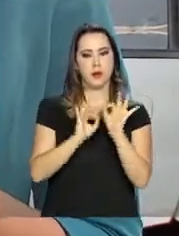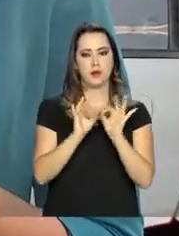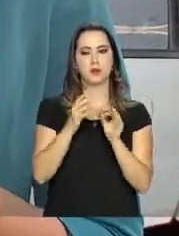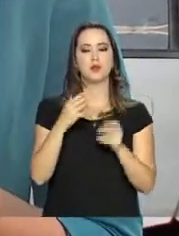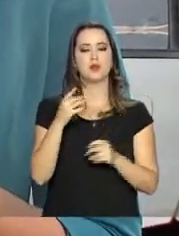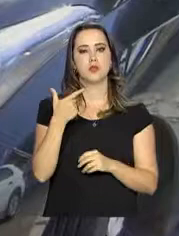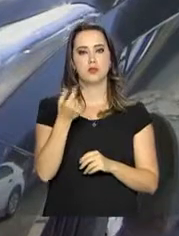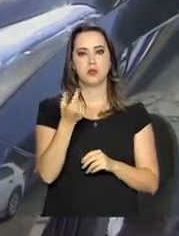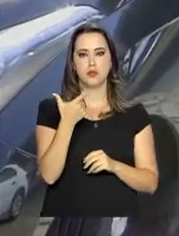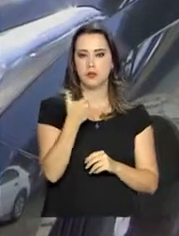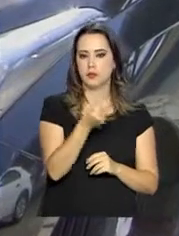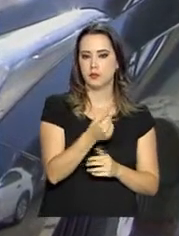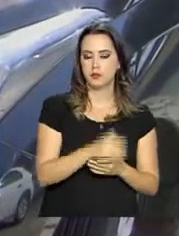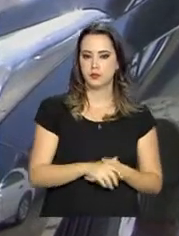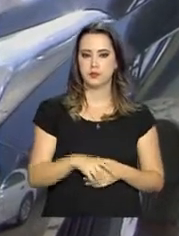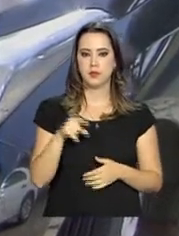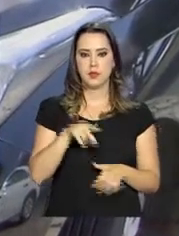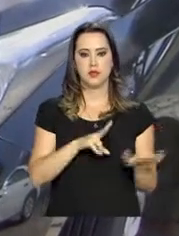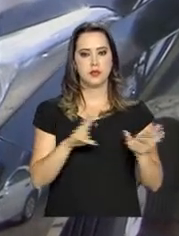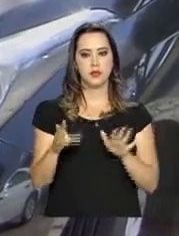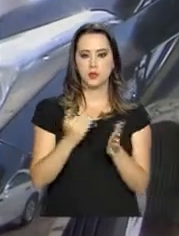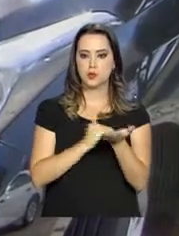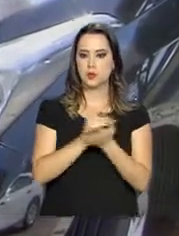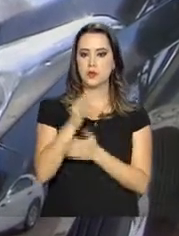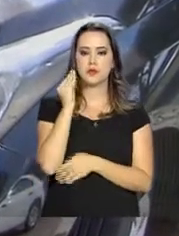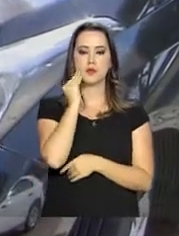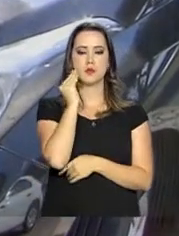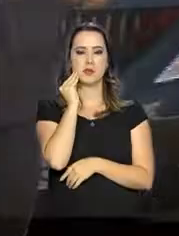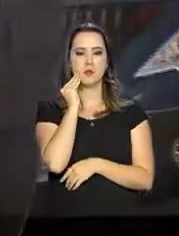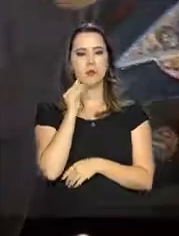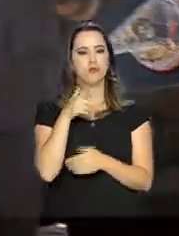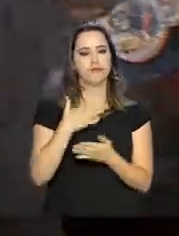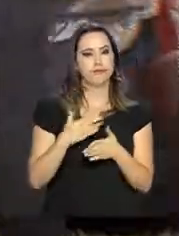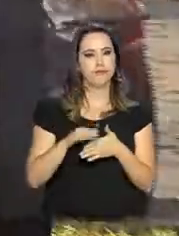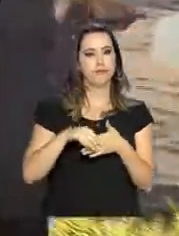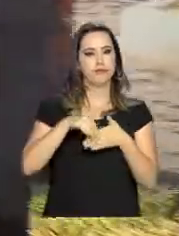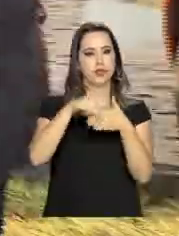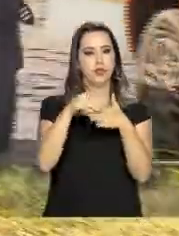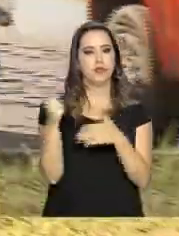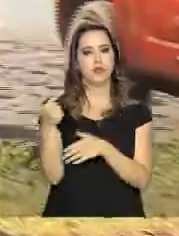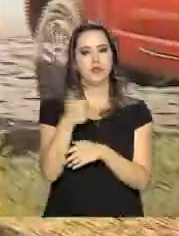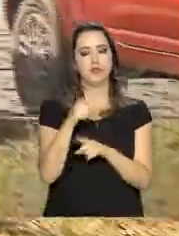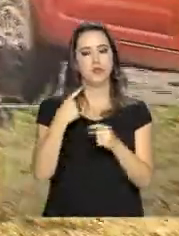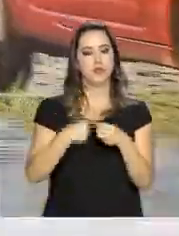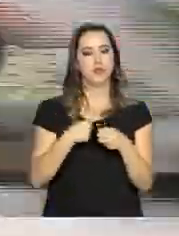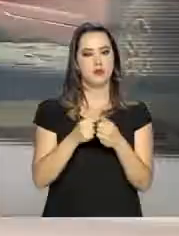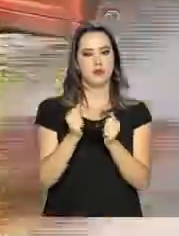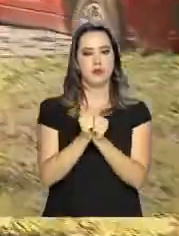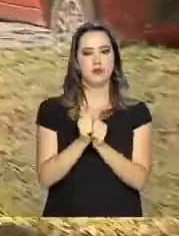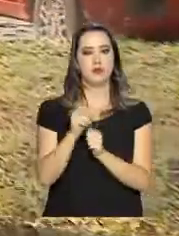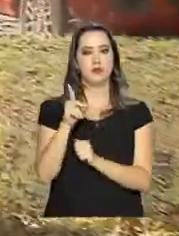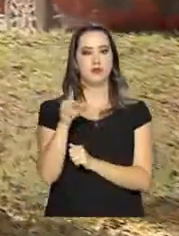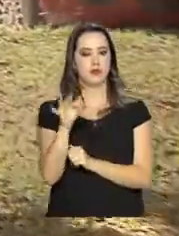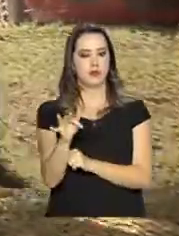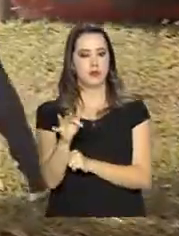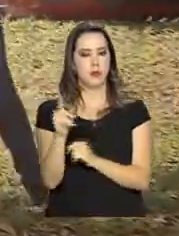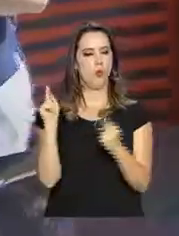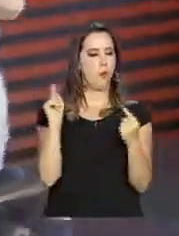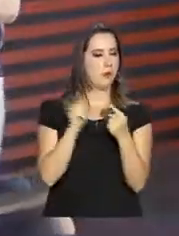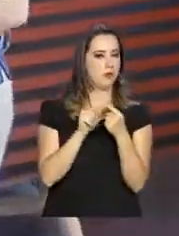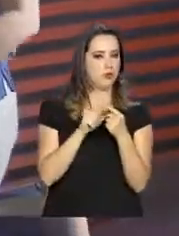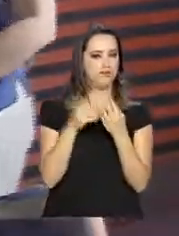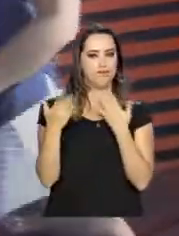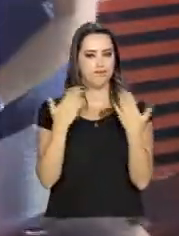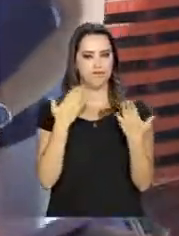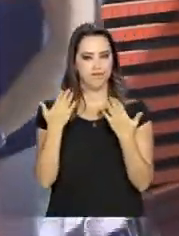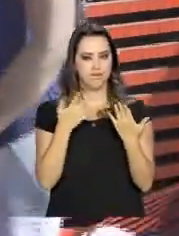2020 esta semana começaram os primeiros testes piloto em 12 cidades mais o distrito federal o objetivo é